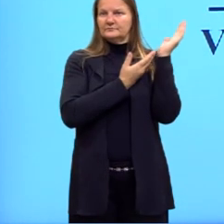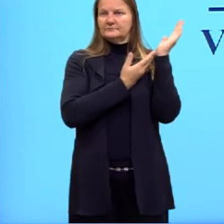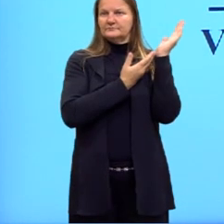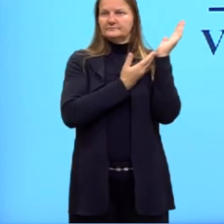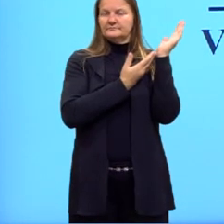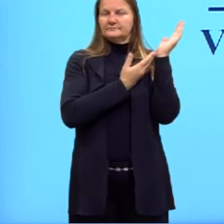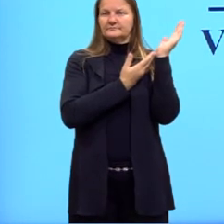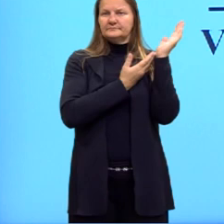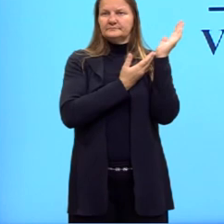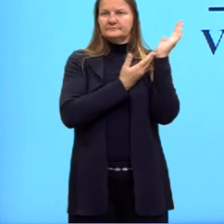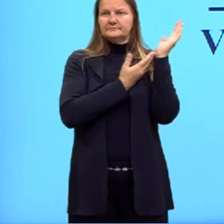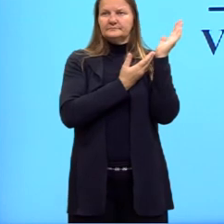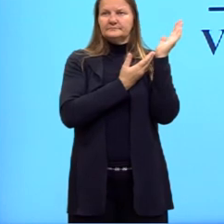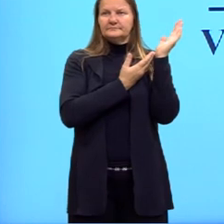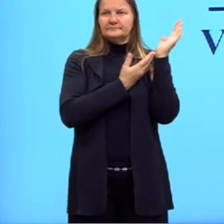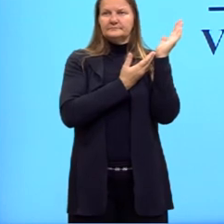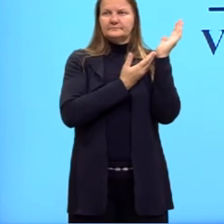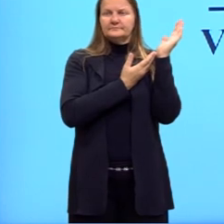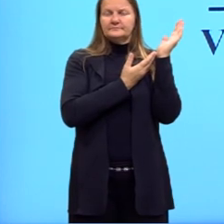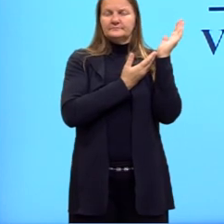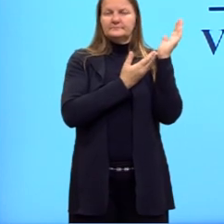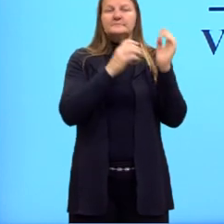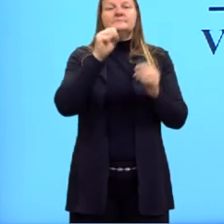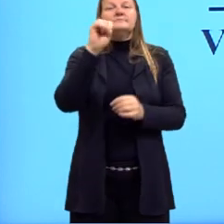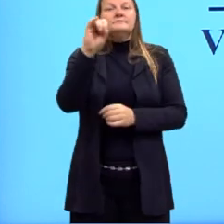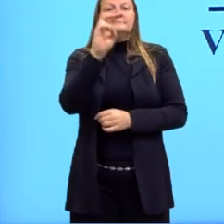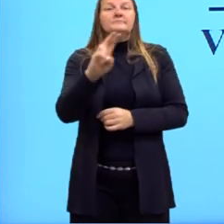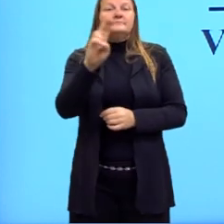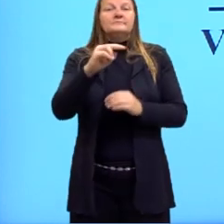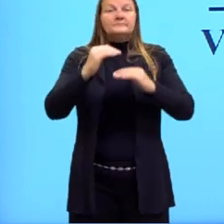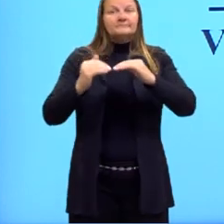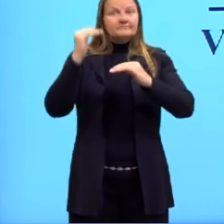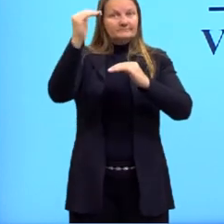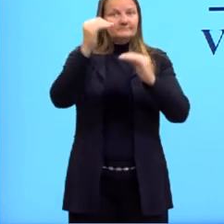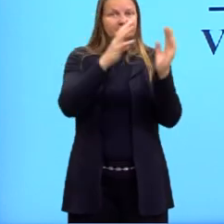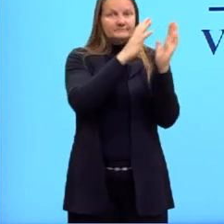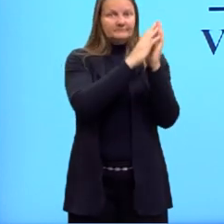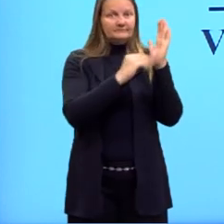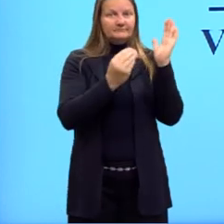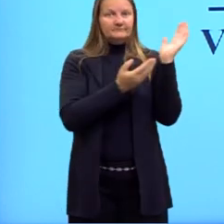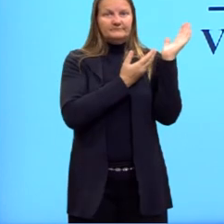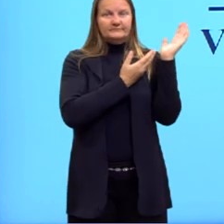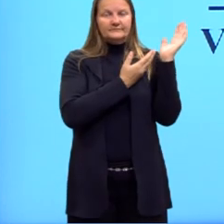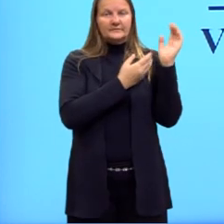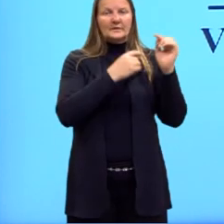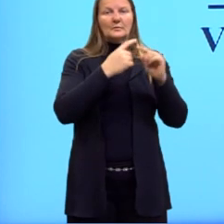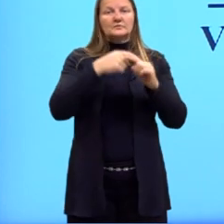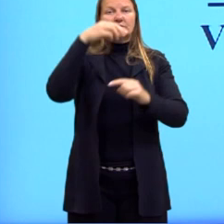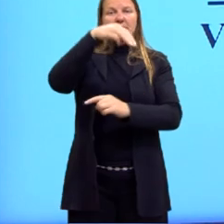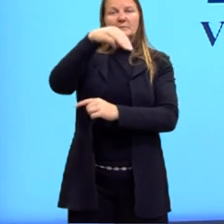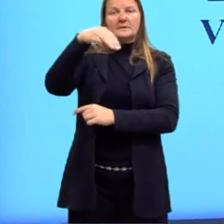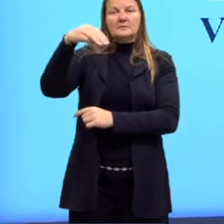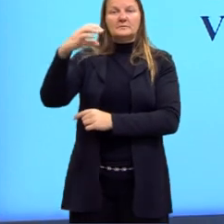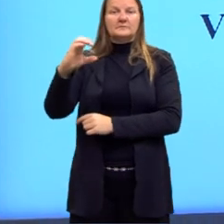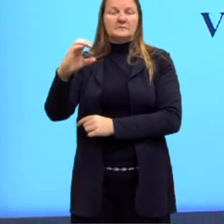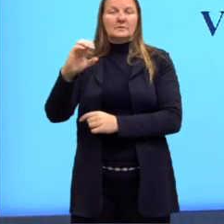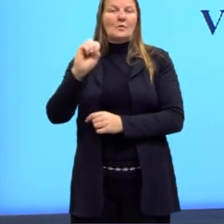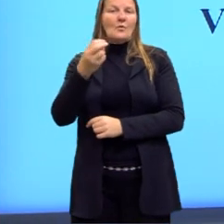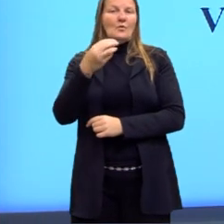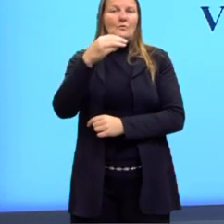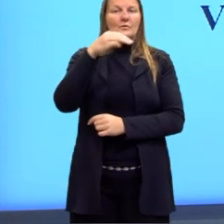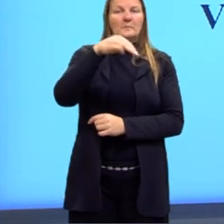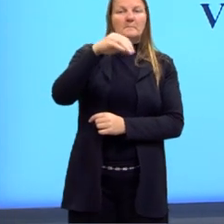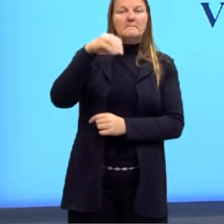E aí né Se vocês forem usar esse aqui de cima vocês podem usar o múltiplo comum né ou o